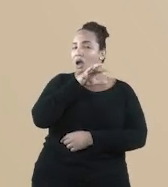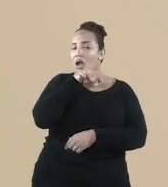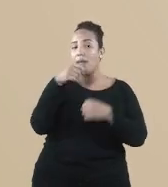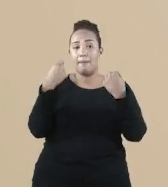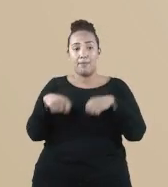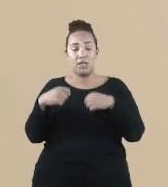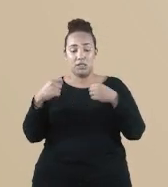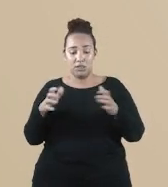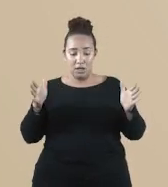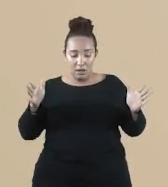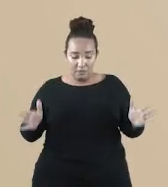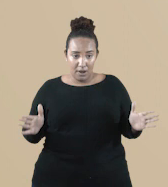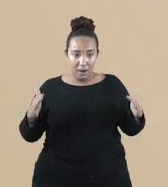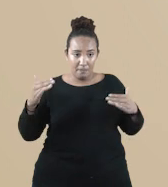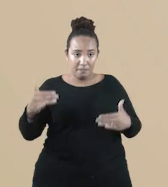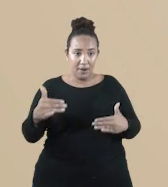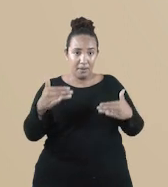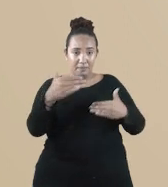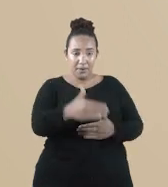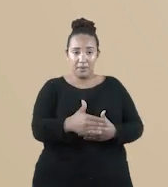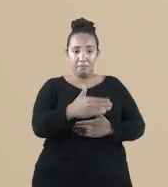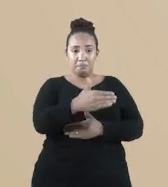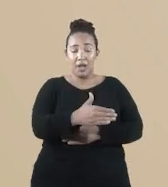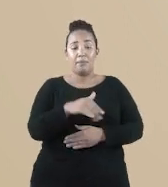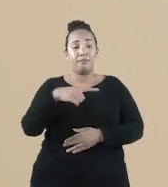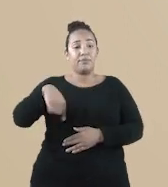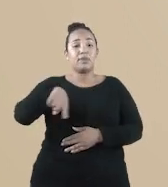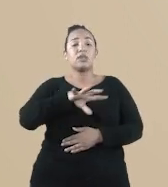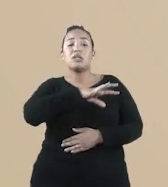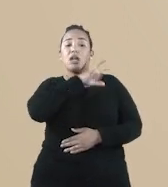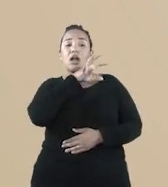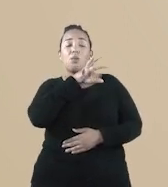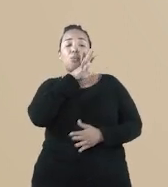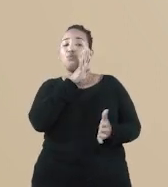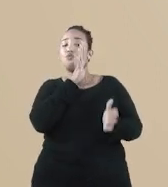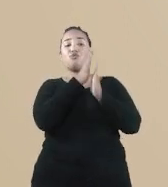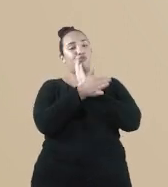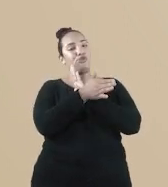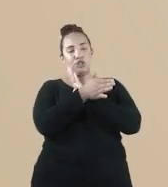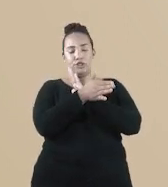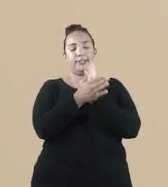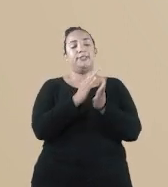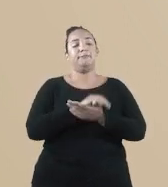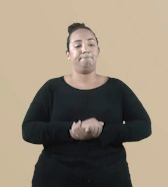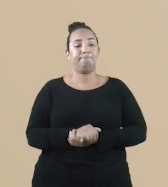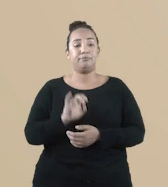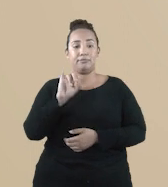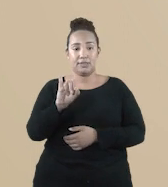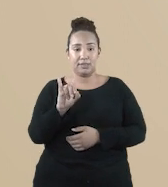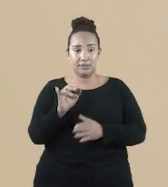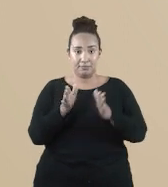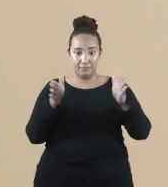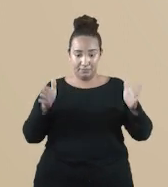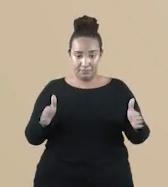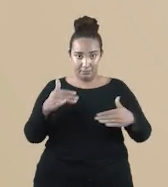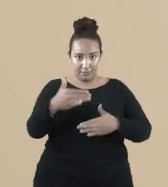precisa cercar seu terreno, que é retangular, para que esses animais não fujam do terreno. Se o